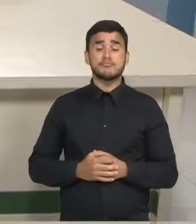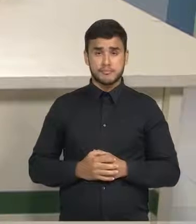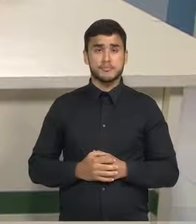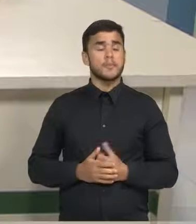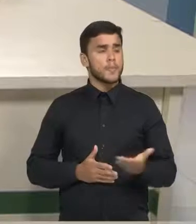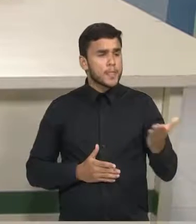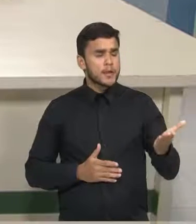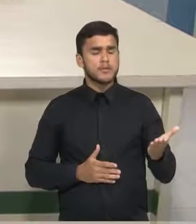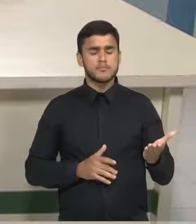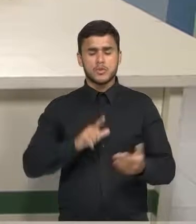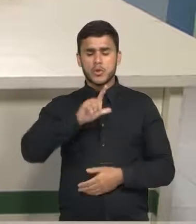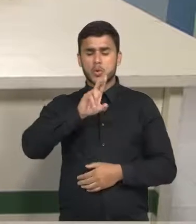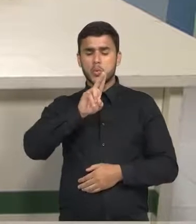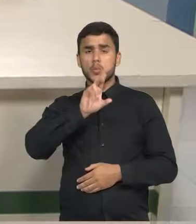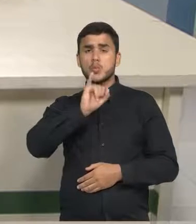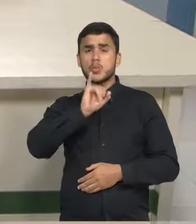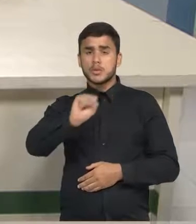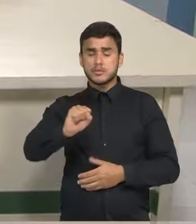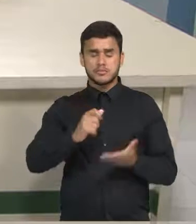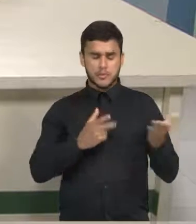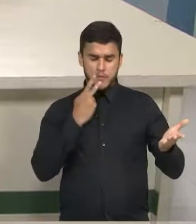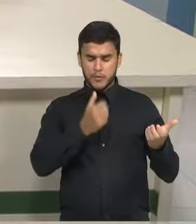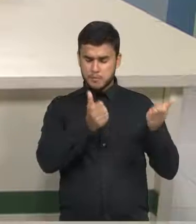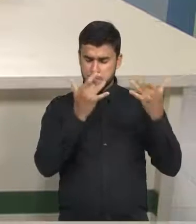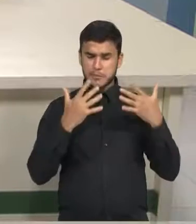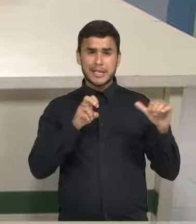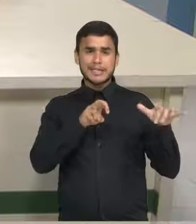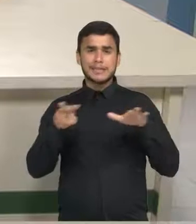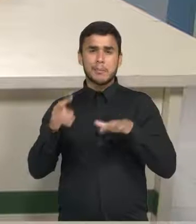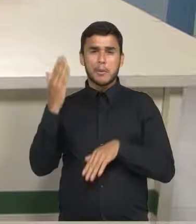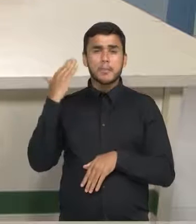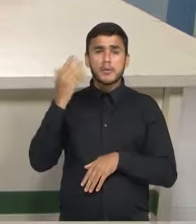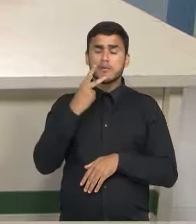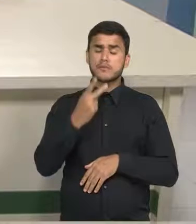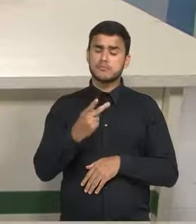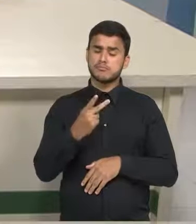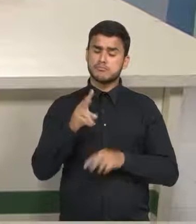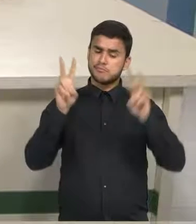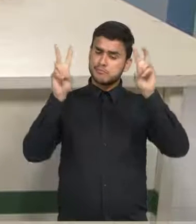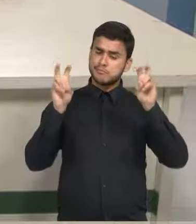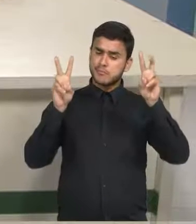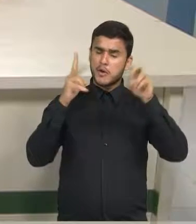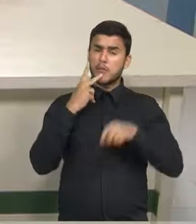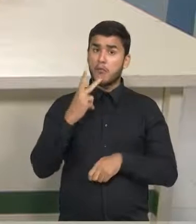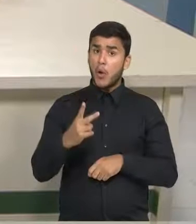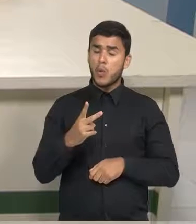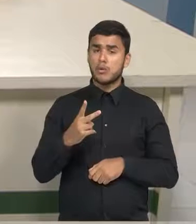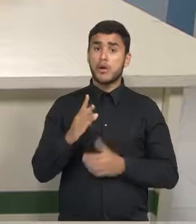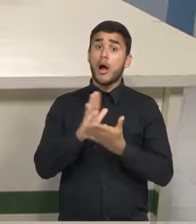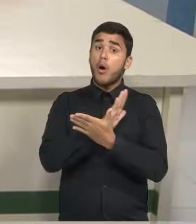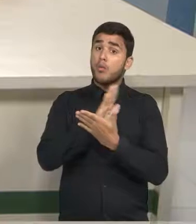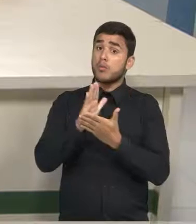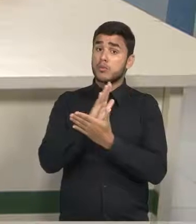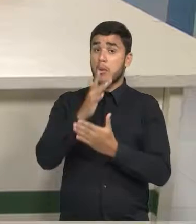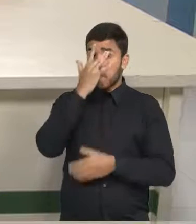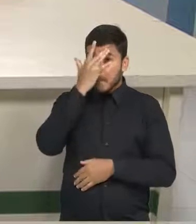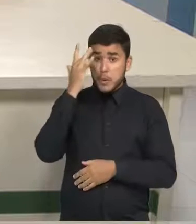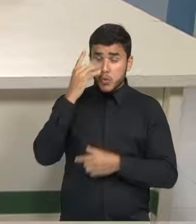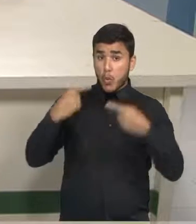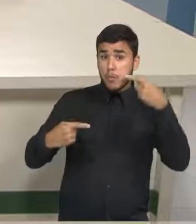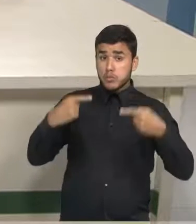esse programa na semana passada falando de declarações feitas por alguns membros do